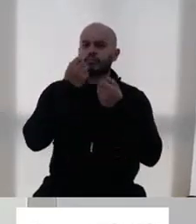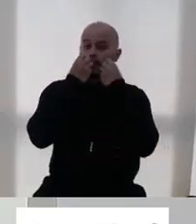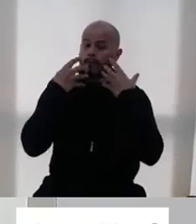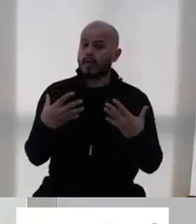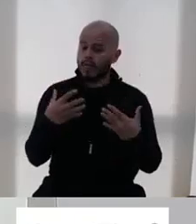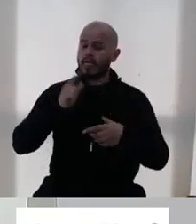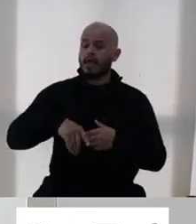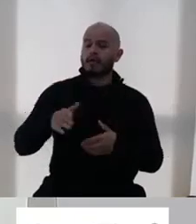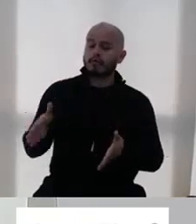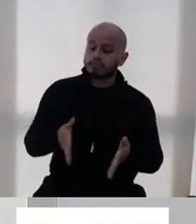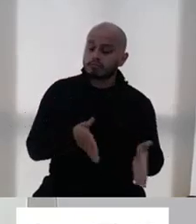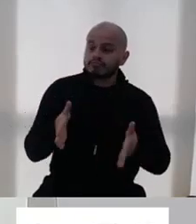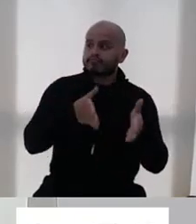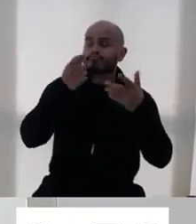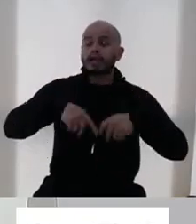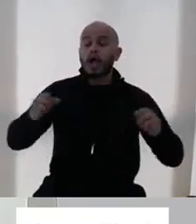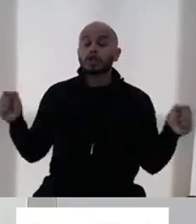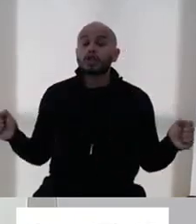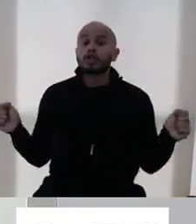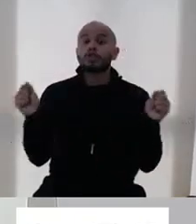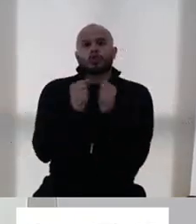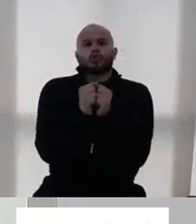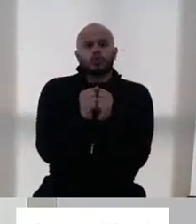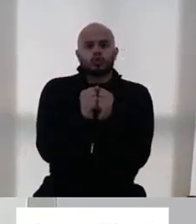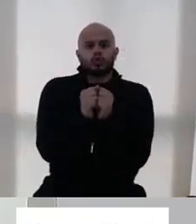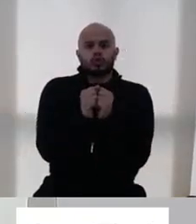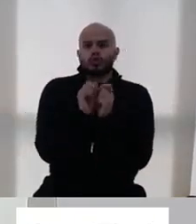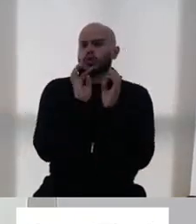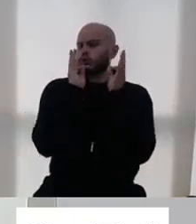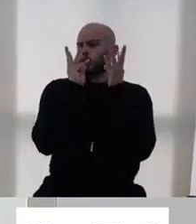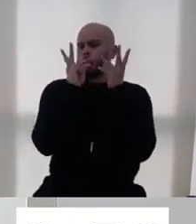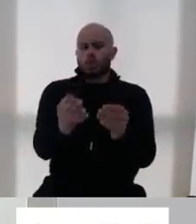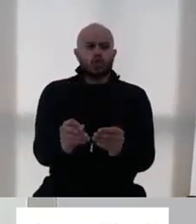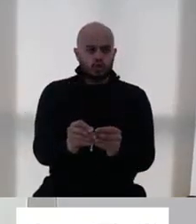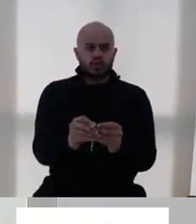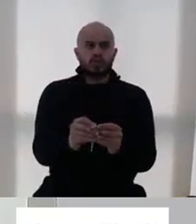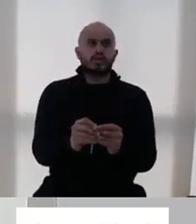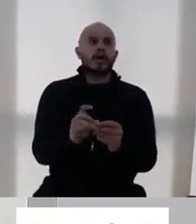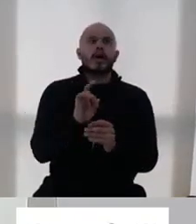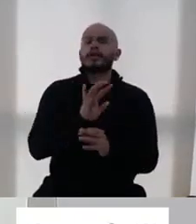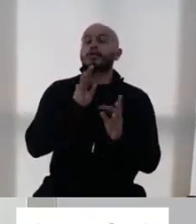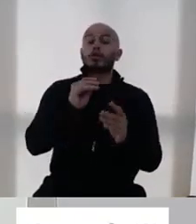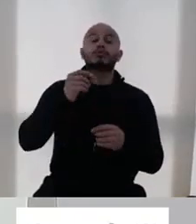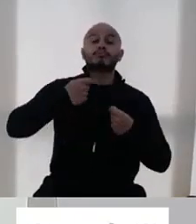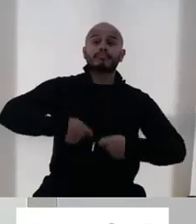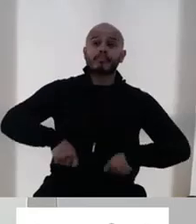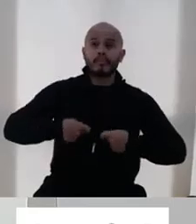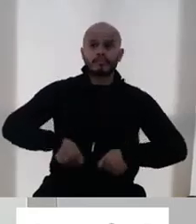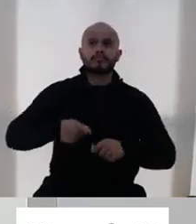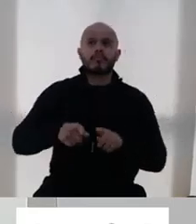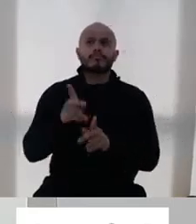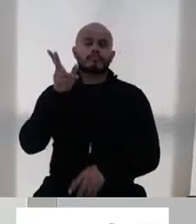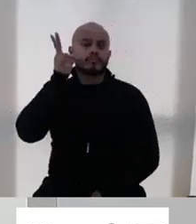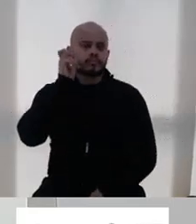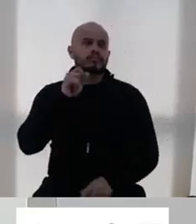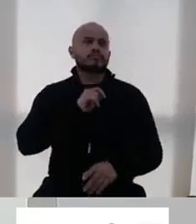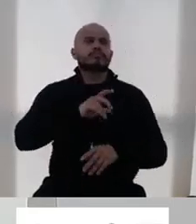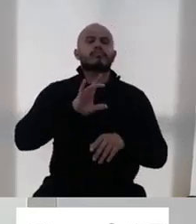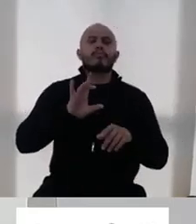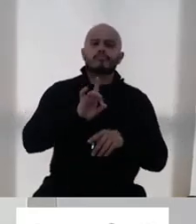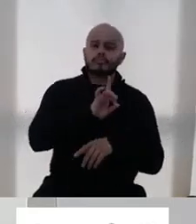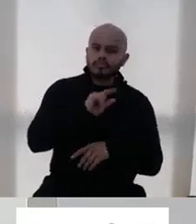e tem que traçar juntos. Todos os defensores, a associação, a ouvidoria, também porque é o ouvido